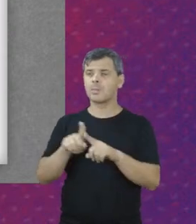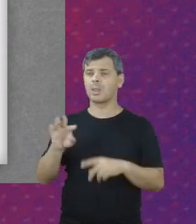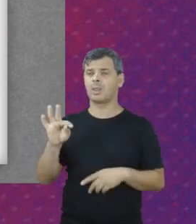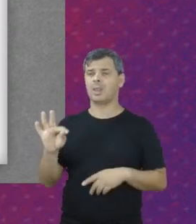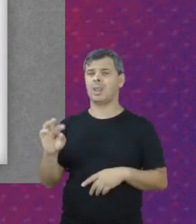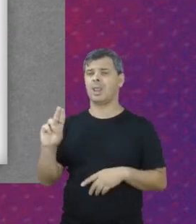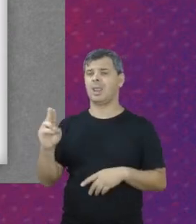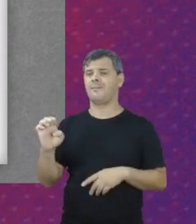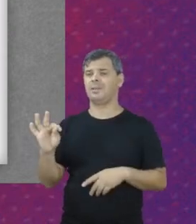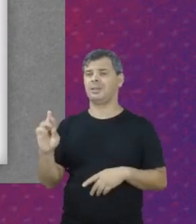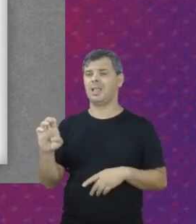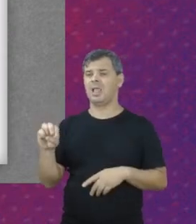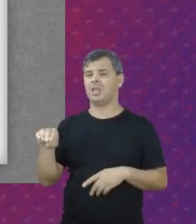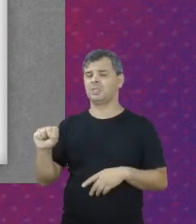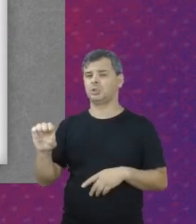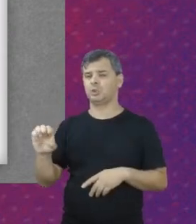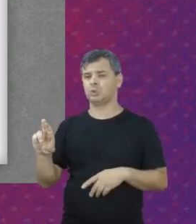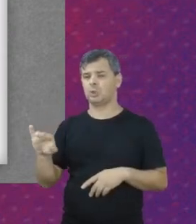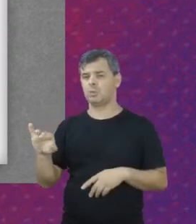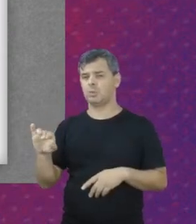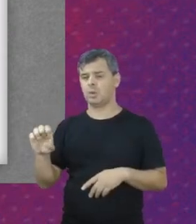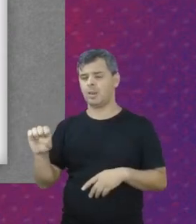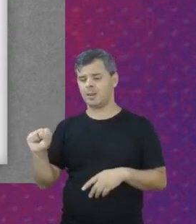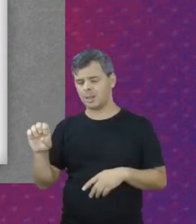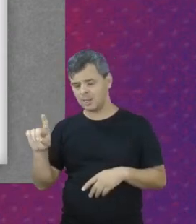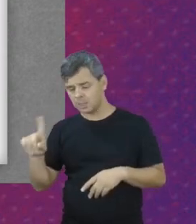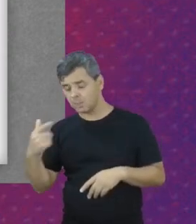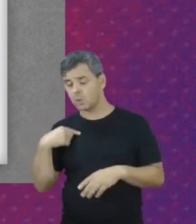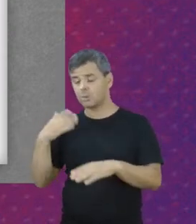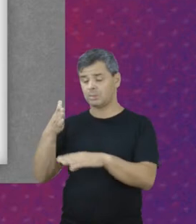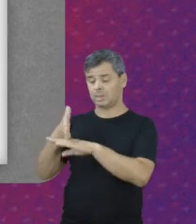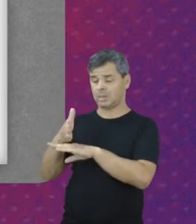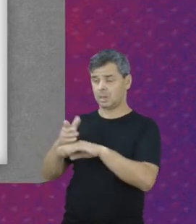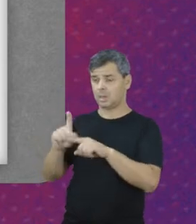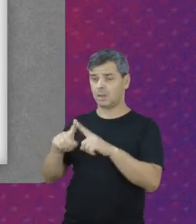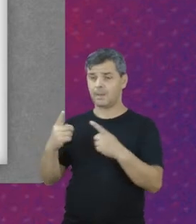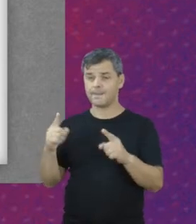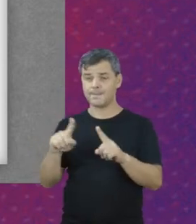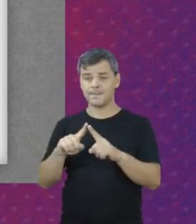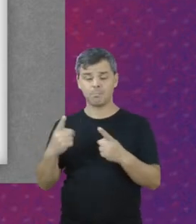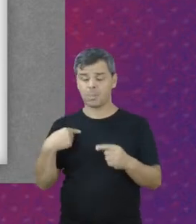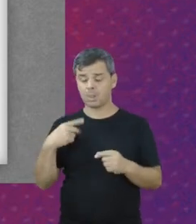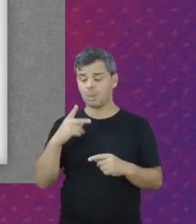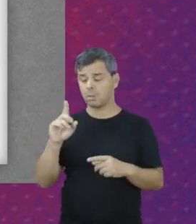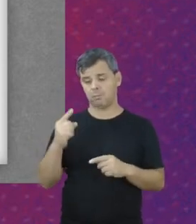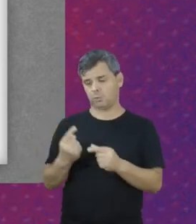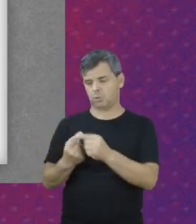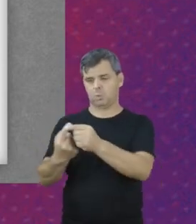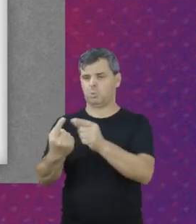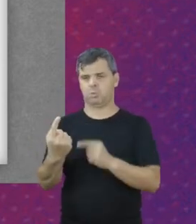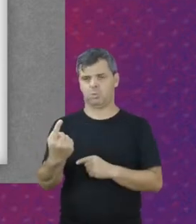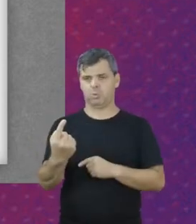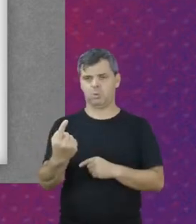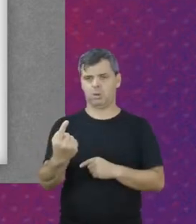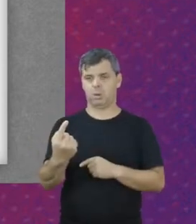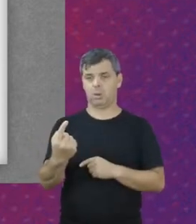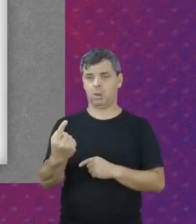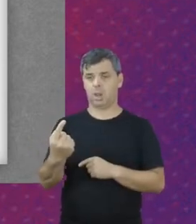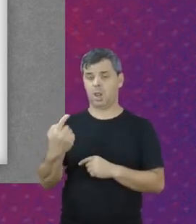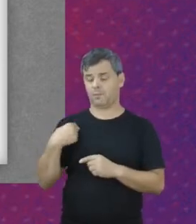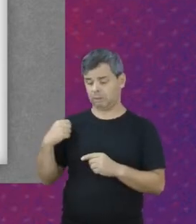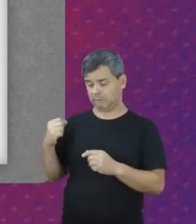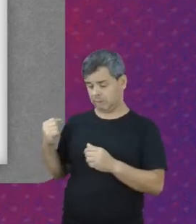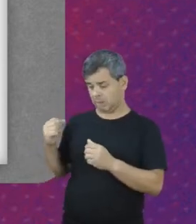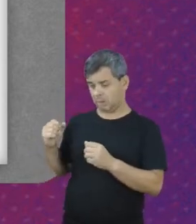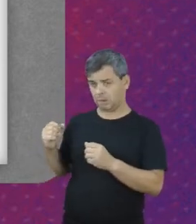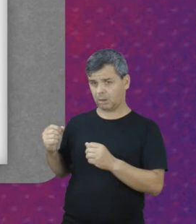exclui as mulheres dessa lista de preferência ou desses acessos, né? Mas ele não vem sozinho, né? Ele vem com essa